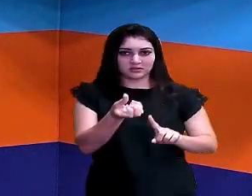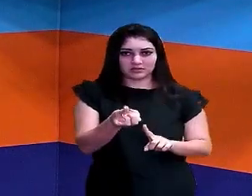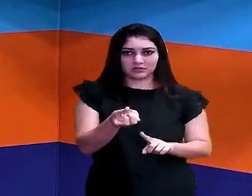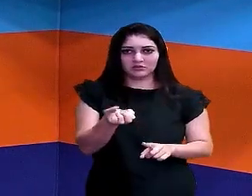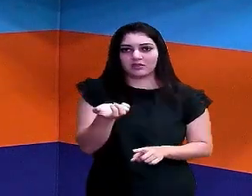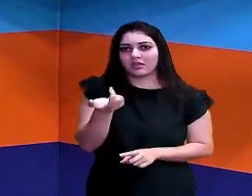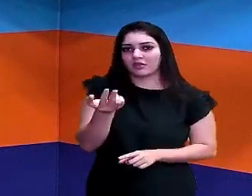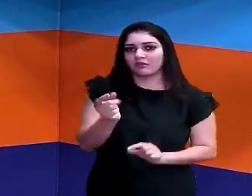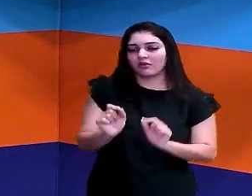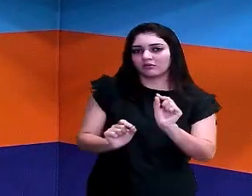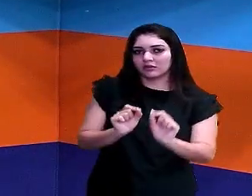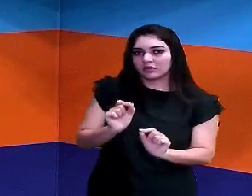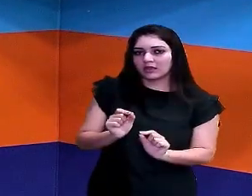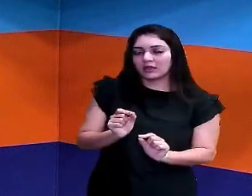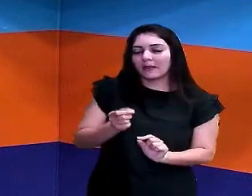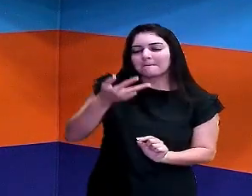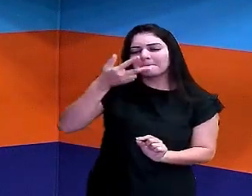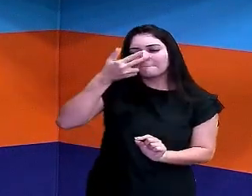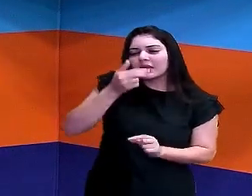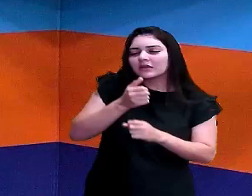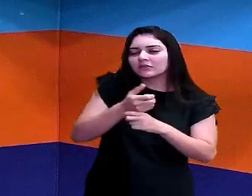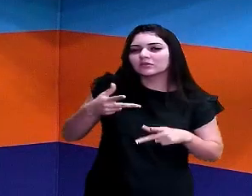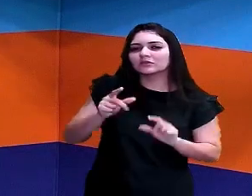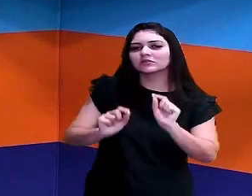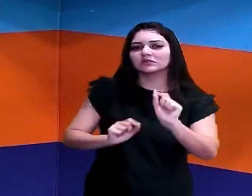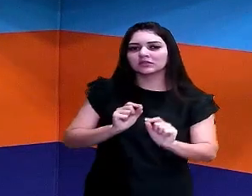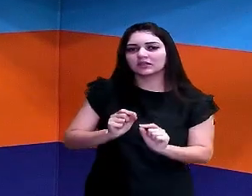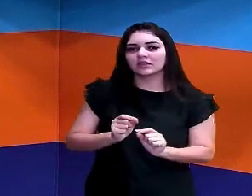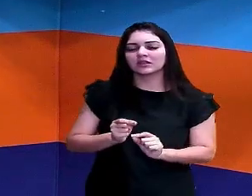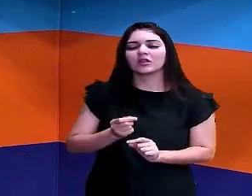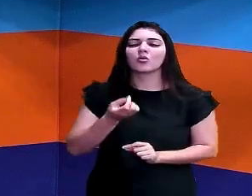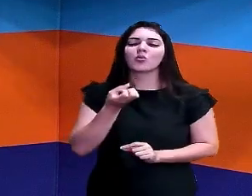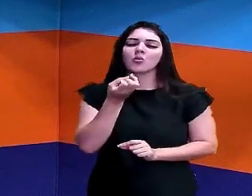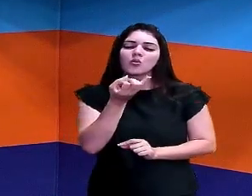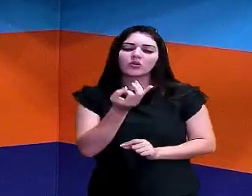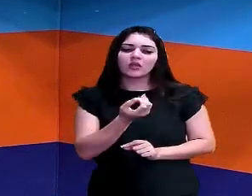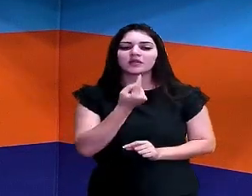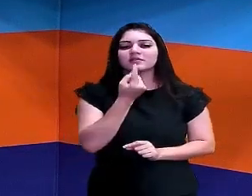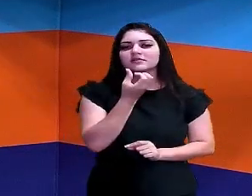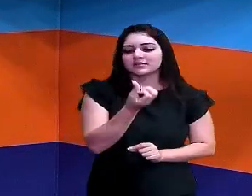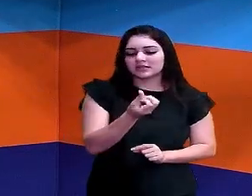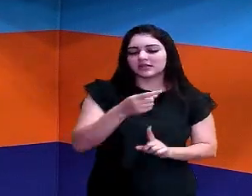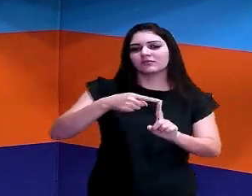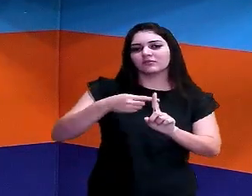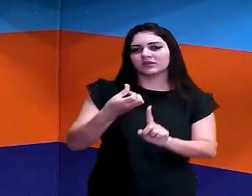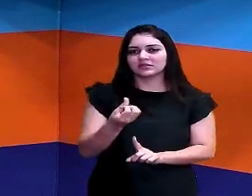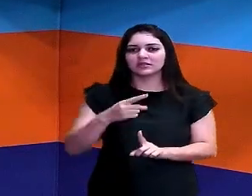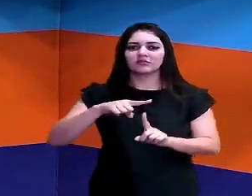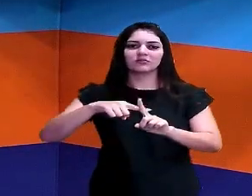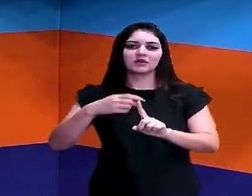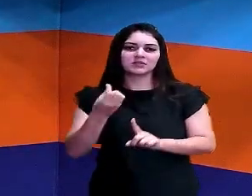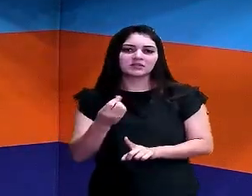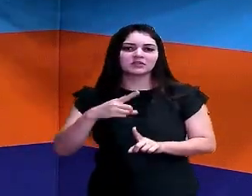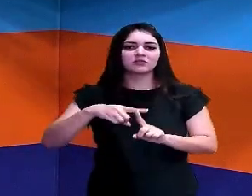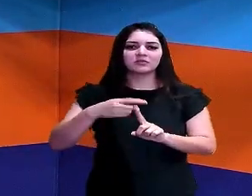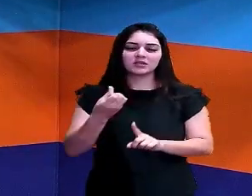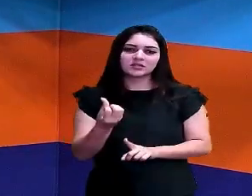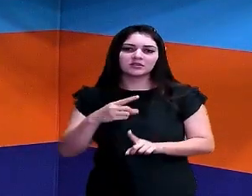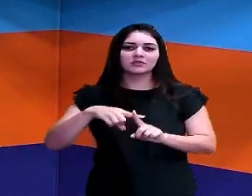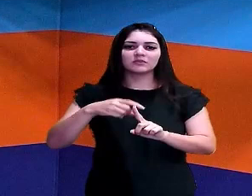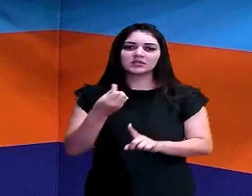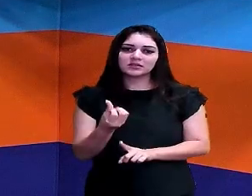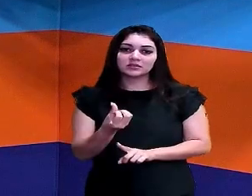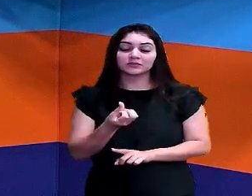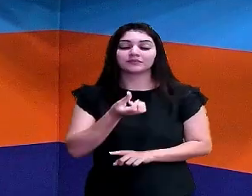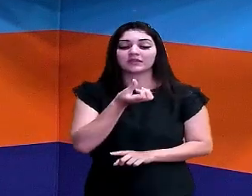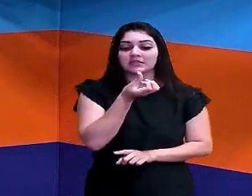que é igual, ou seja, é a mesma coisa de eu ficar contando. 6 mais 6 mais 6 mais 6 mais 6. O